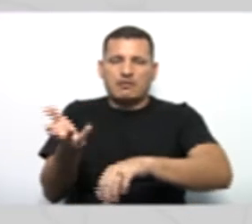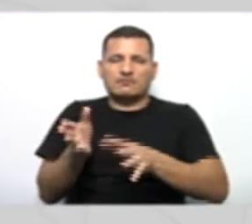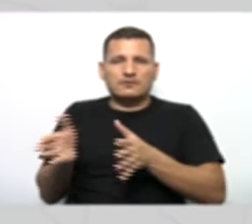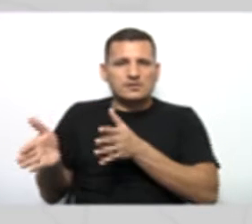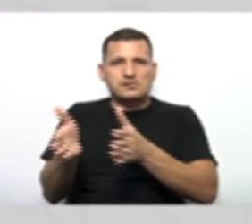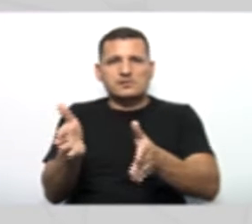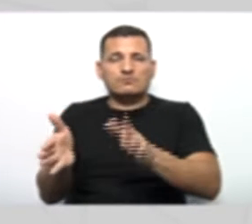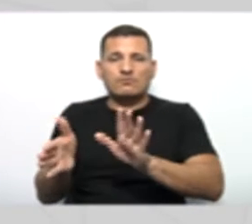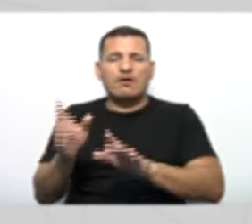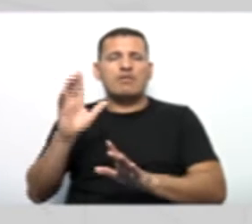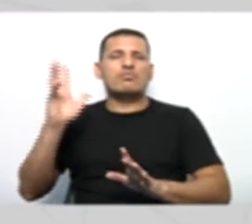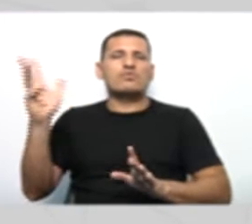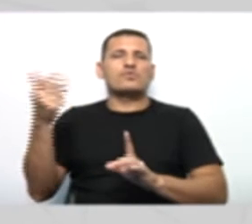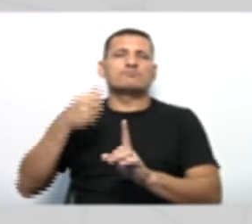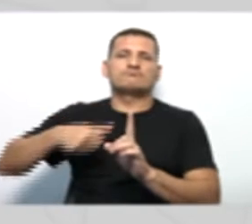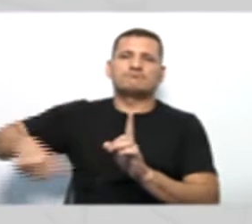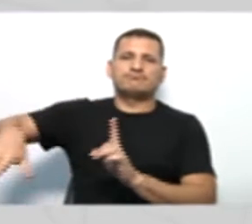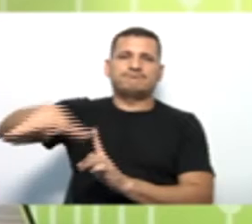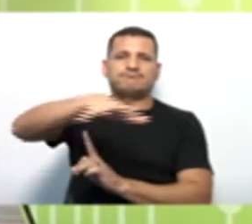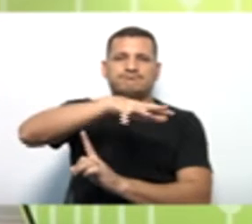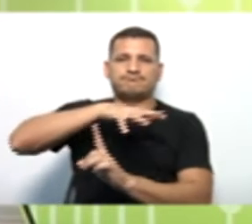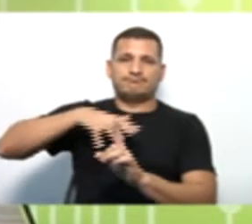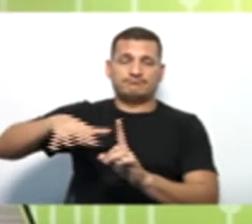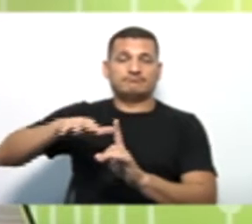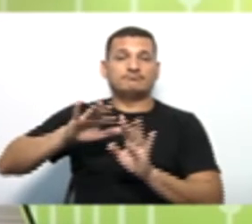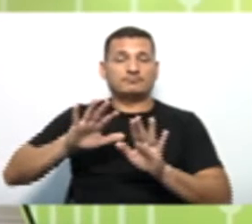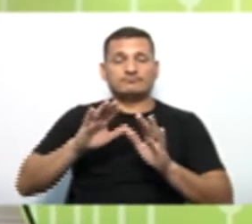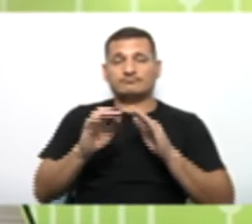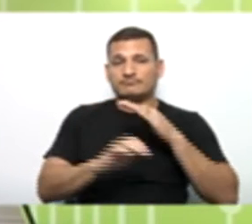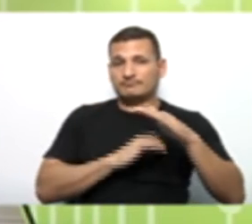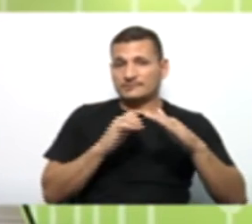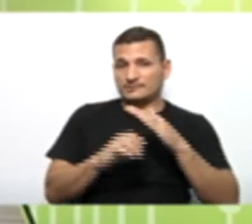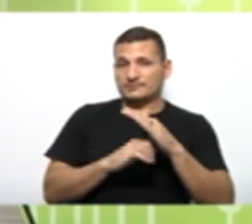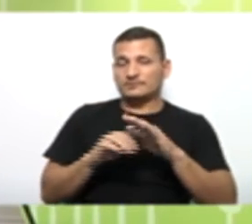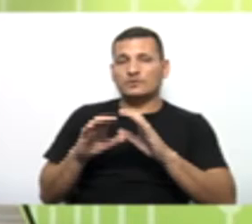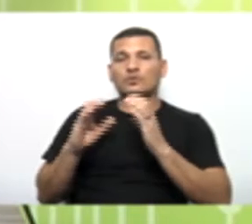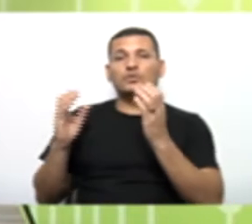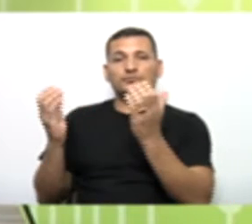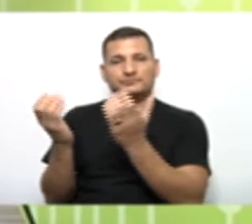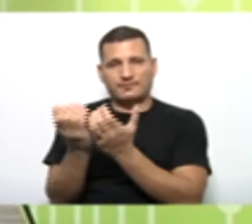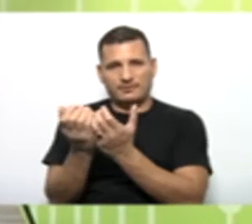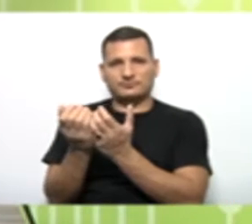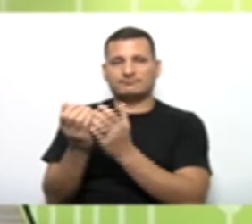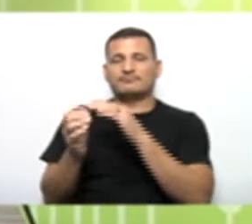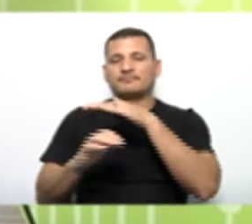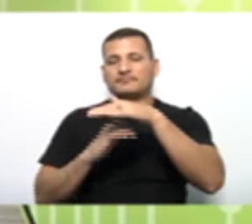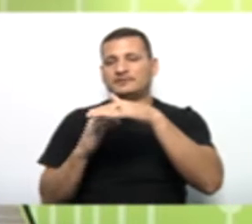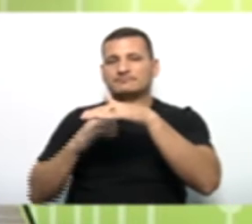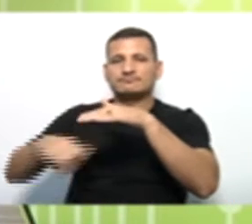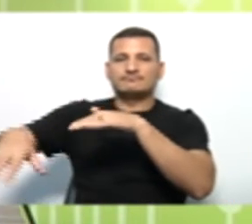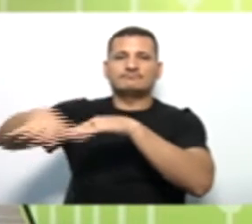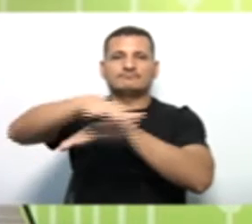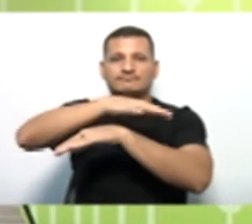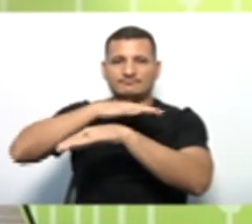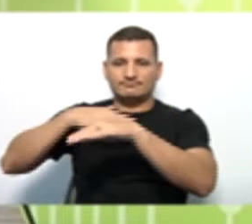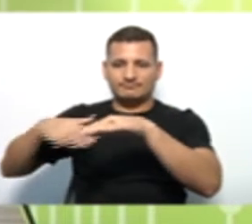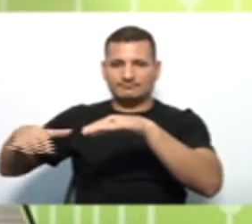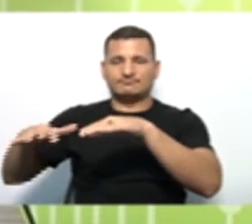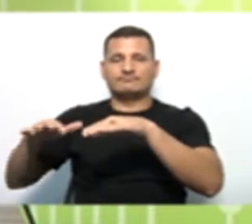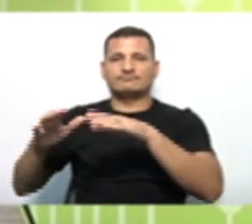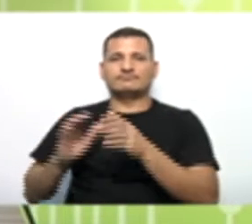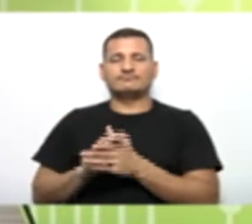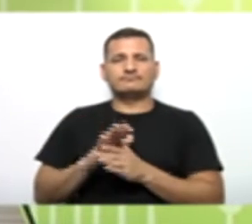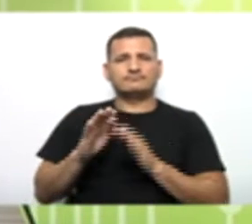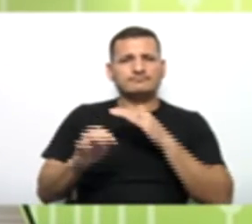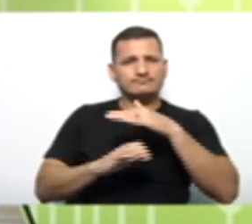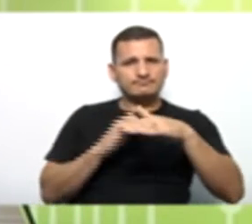que está em nosso entorno. Isso, para uma empresa, inclui aquelas comunidades que estão em torno dela. Então, uma empresa que busca